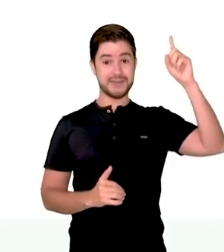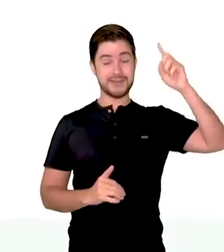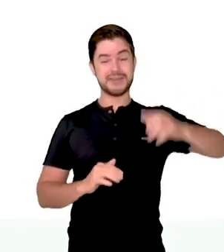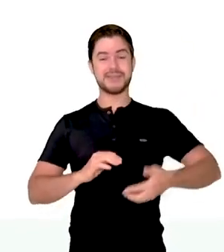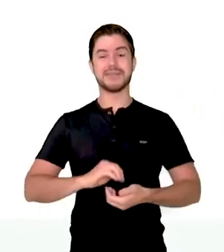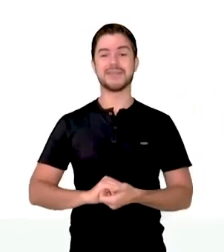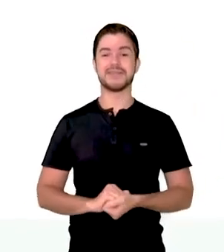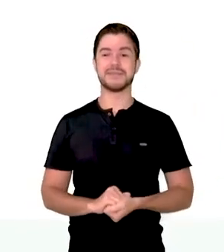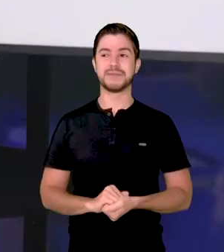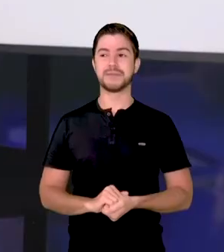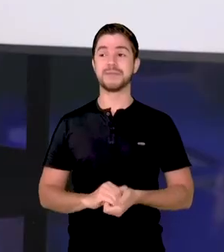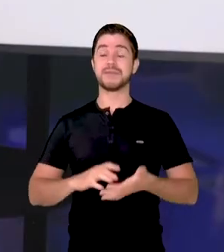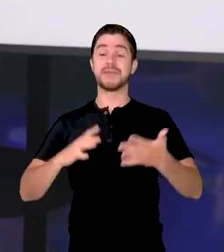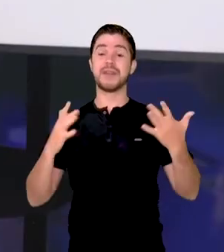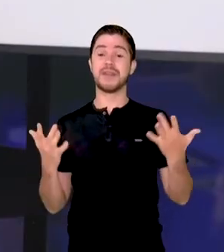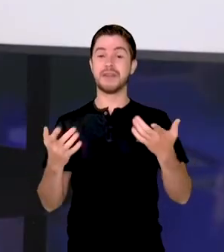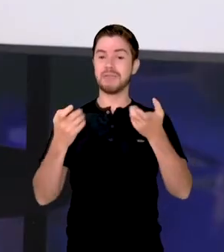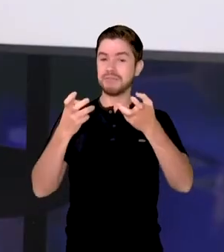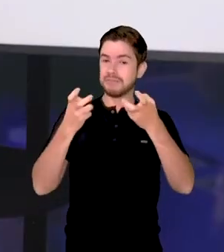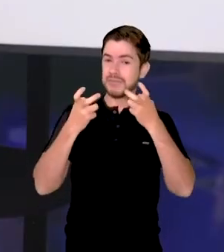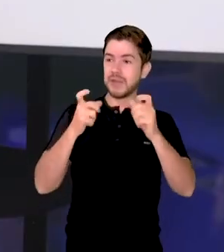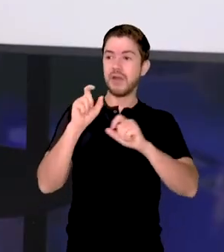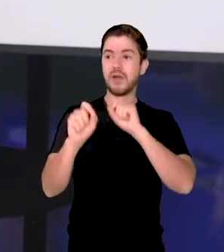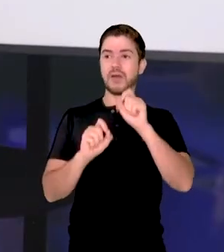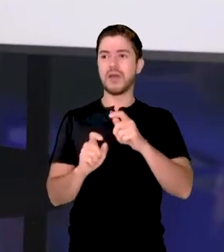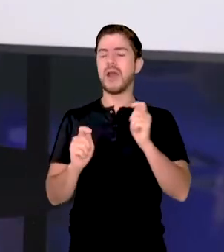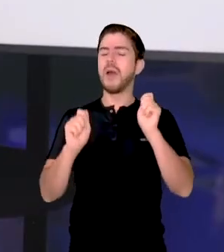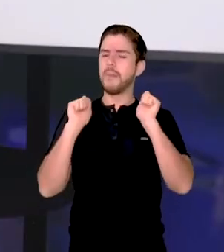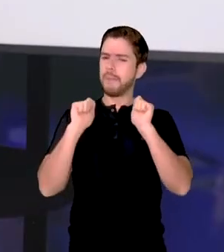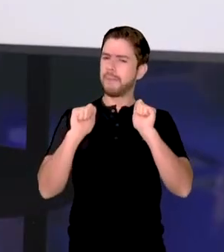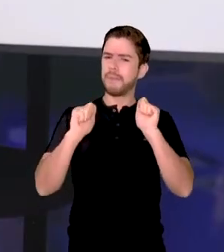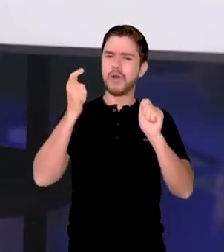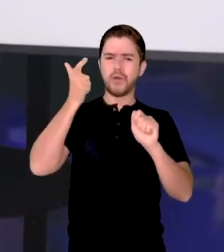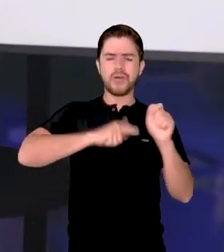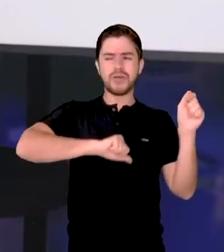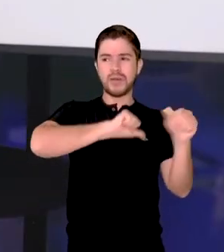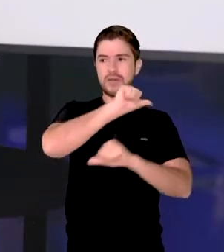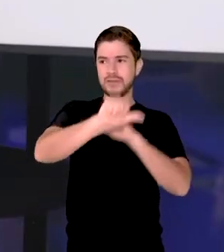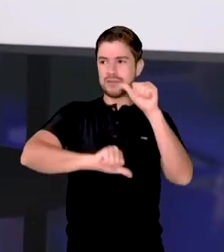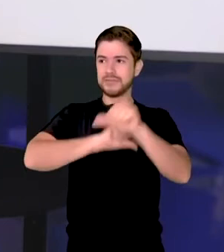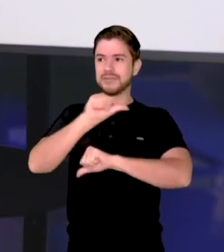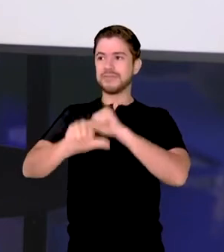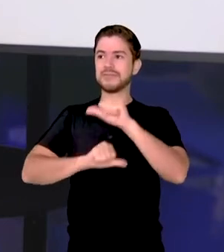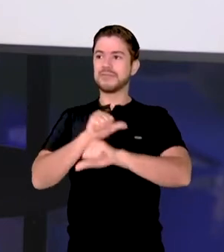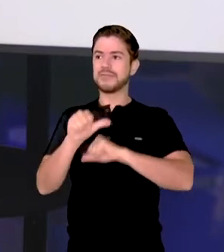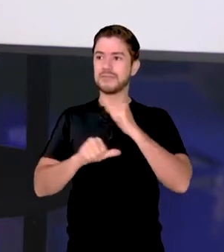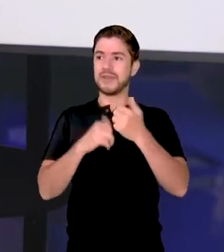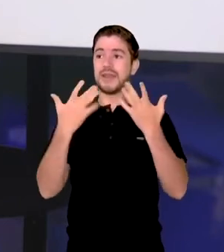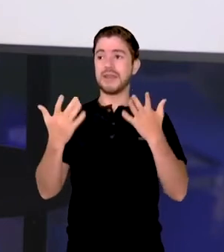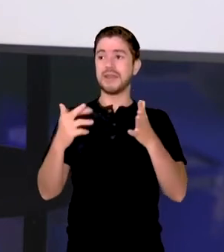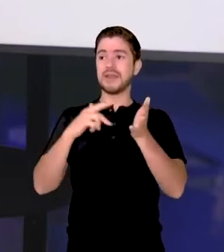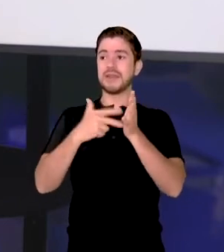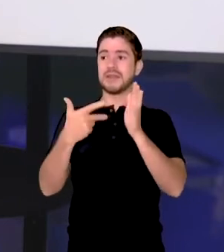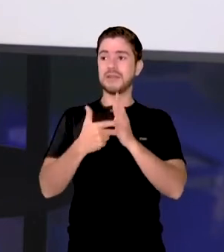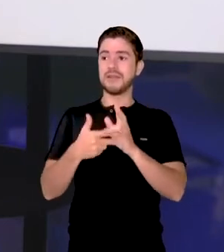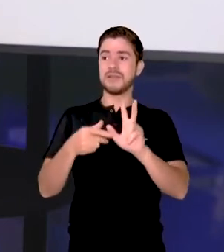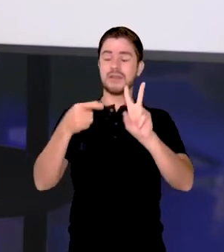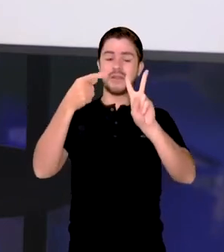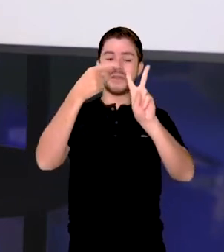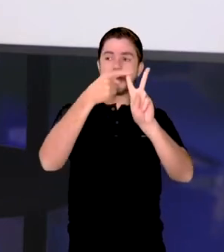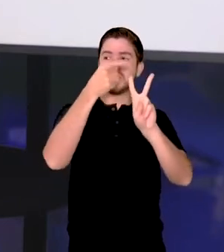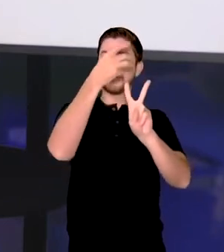cinco mais uma vez que dá um então repara o seguinte eu consigo transformar 625 como 5 elevado a quarta